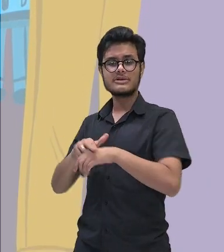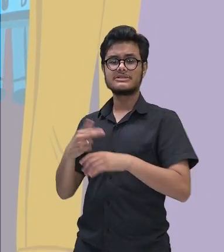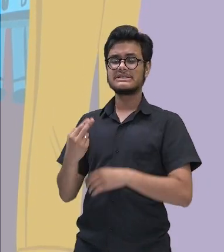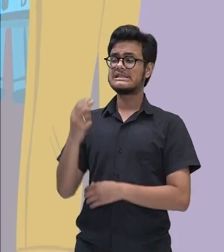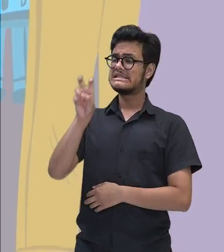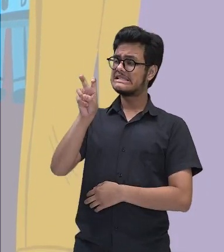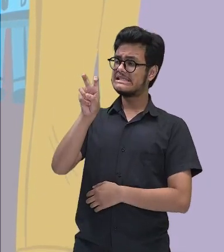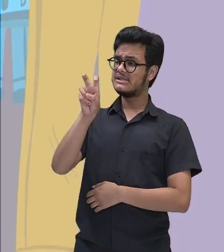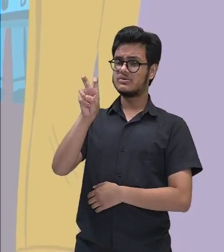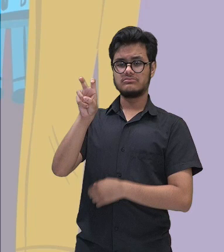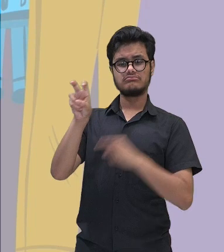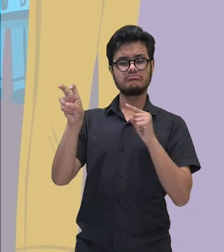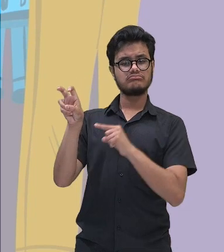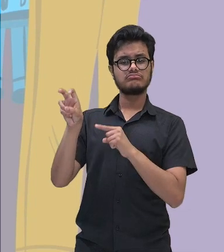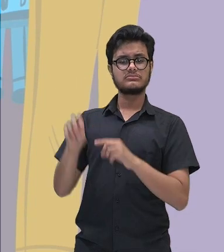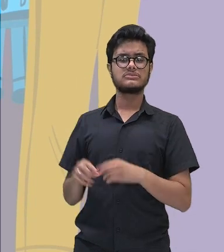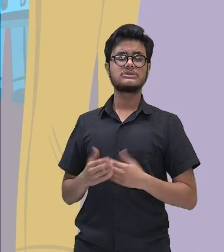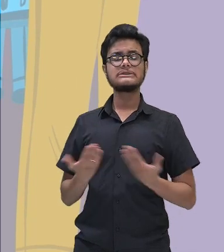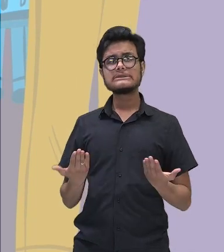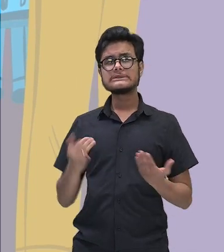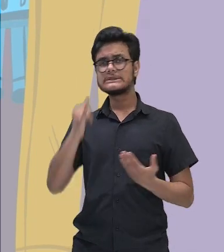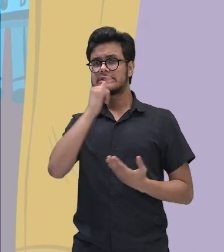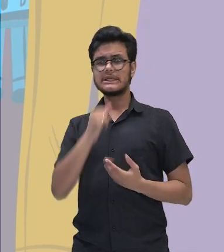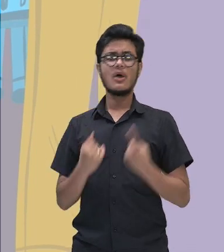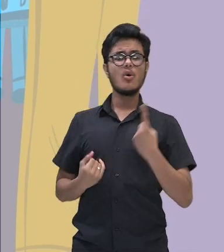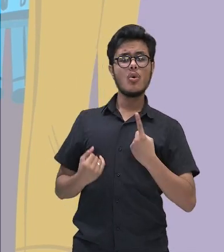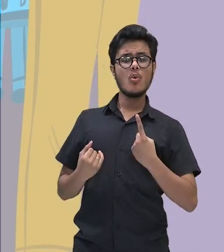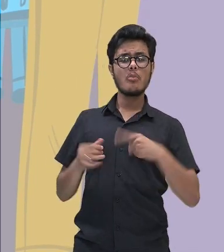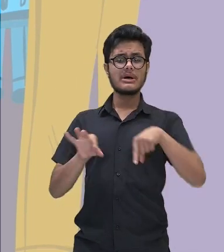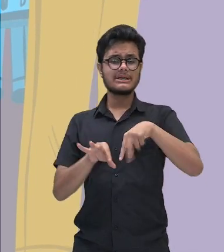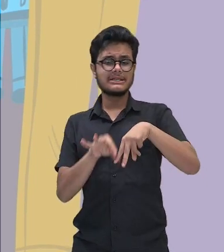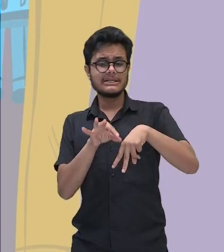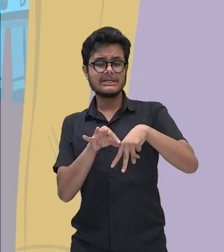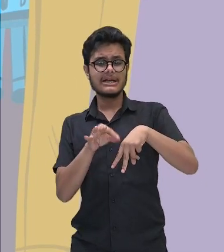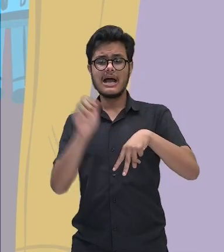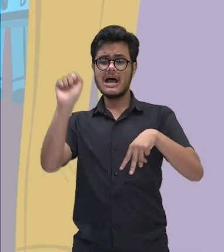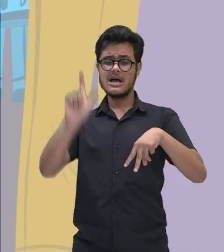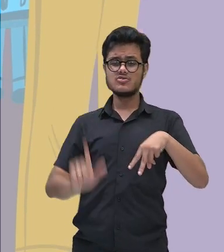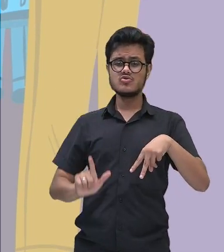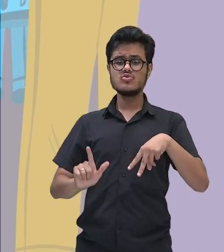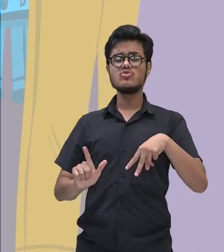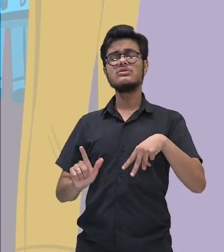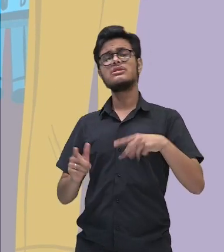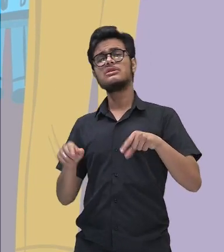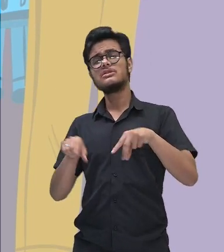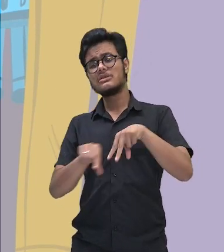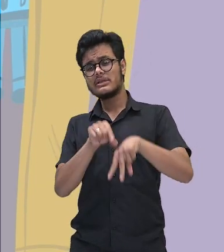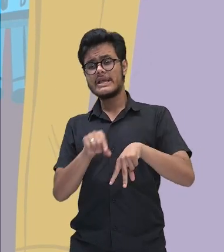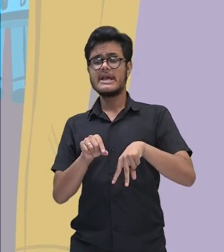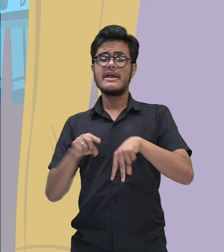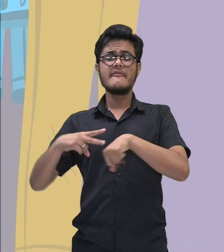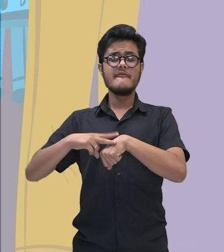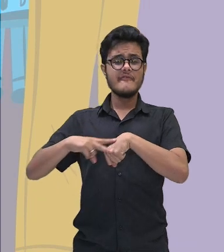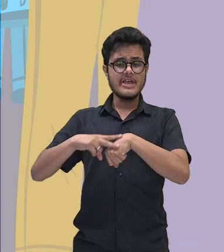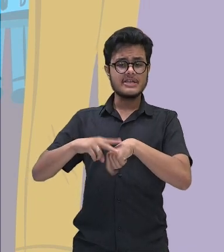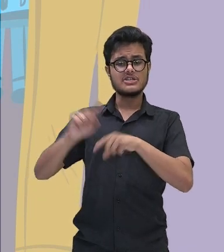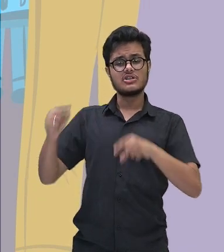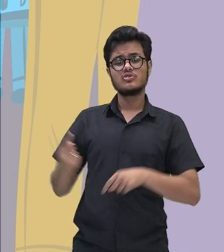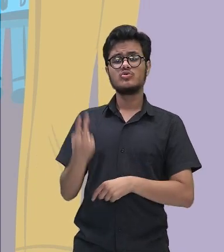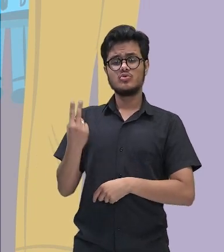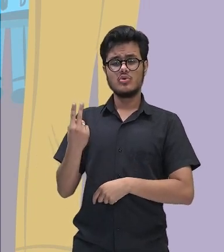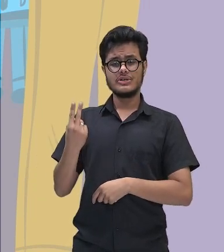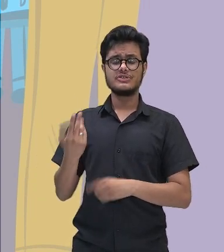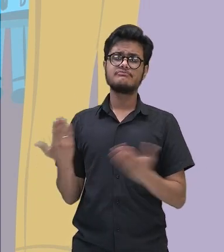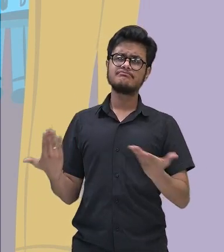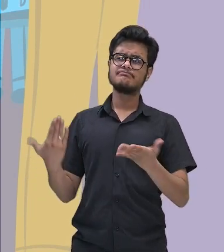são cinco camisas e ele tem uma calça azul e uma calça verde ele tem duas opções de calça Então